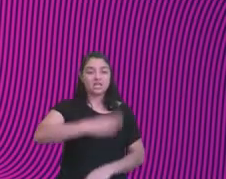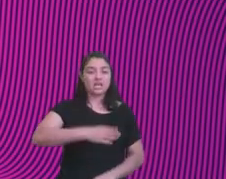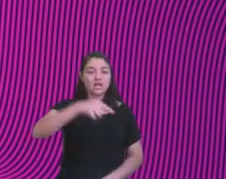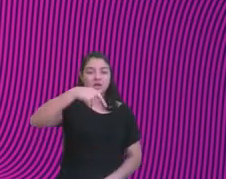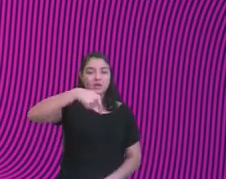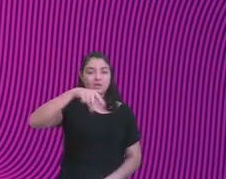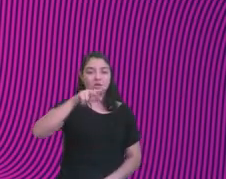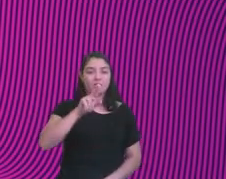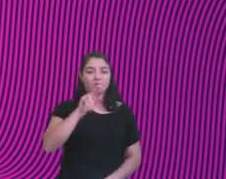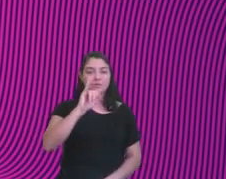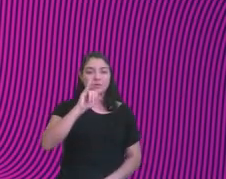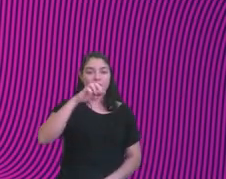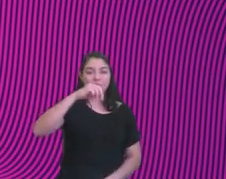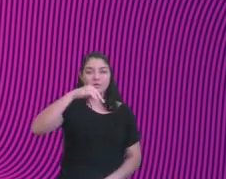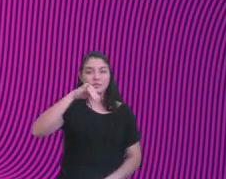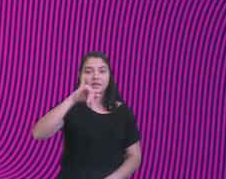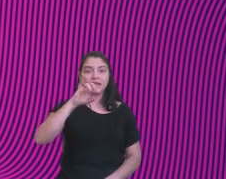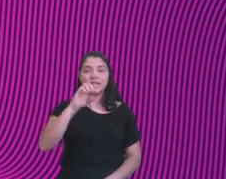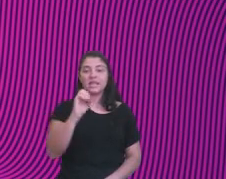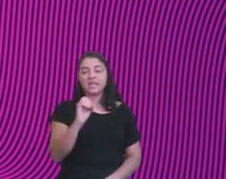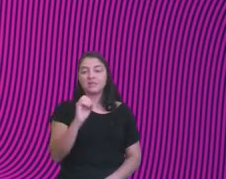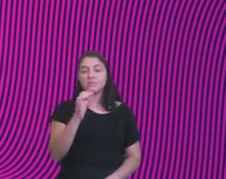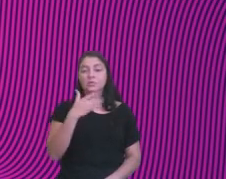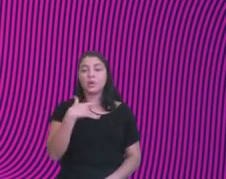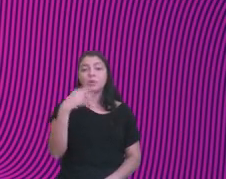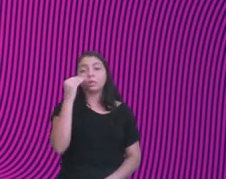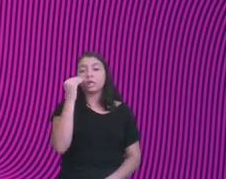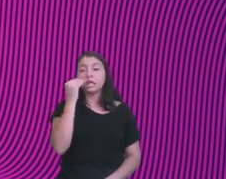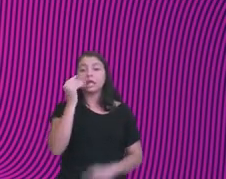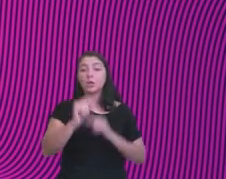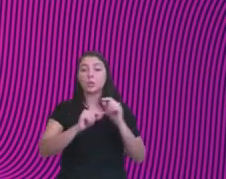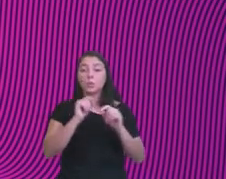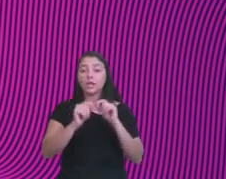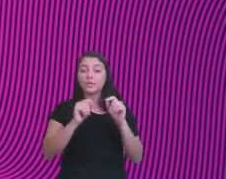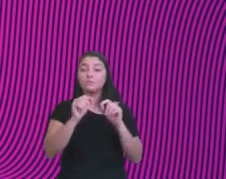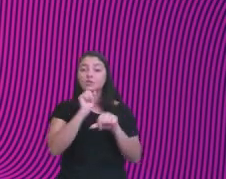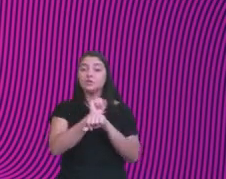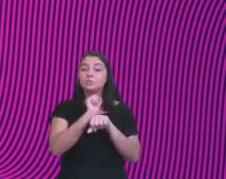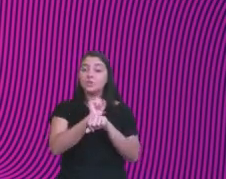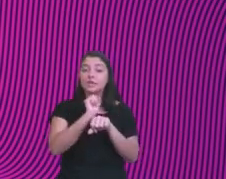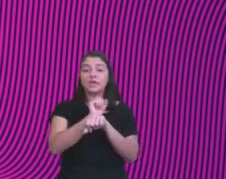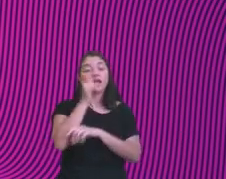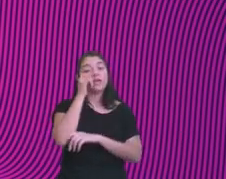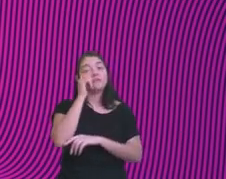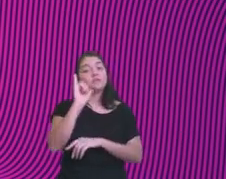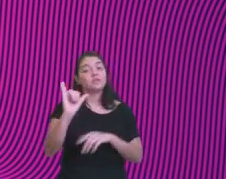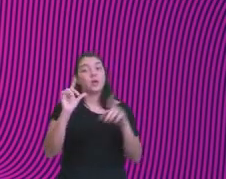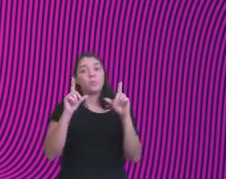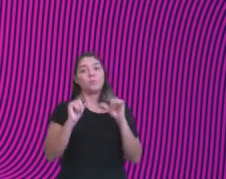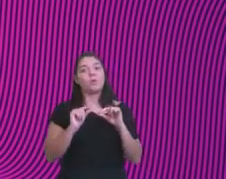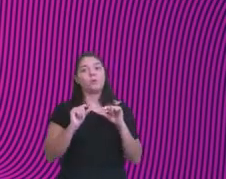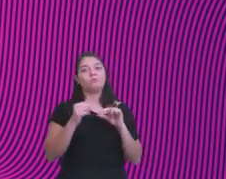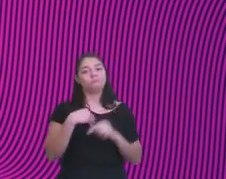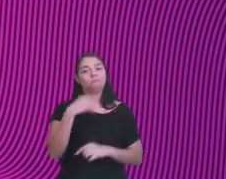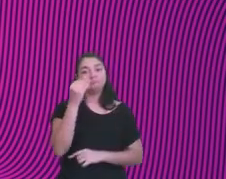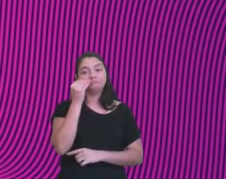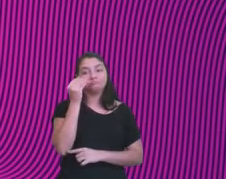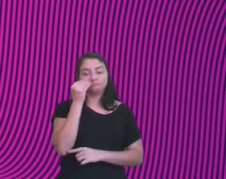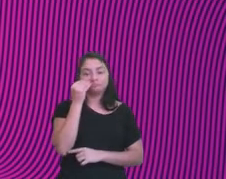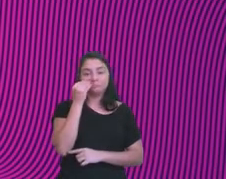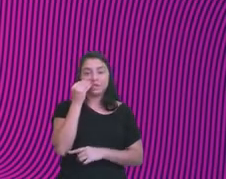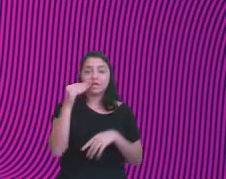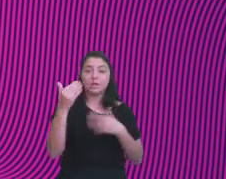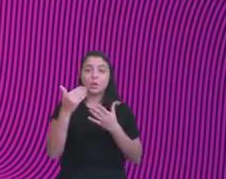resposta imune, quando você começa tratamento antirretroviral. Então, talvez começar mesmo com